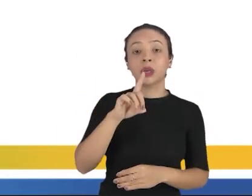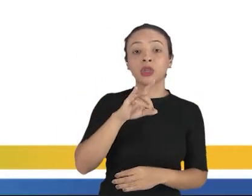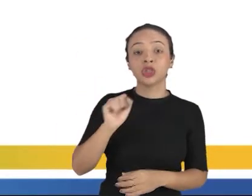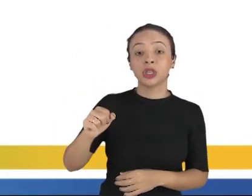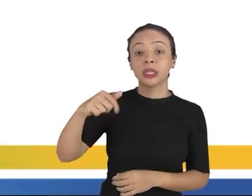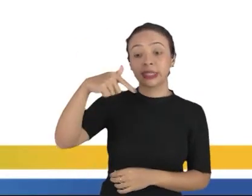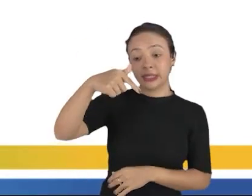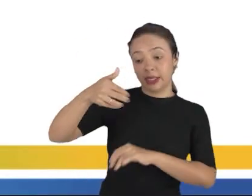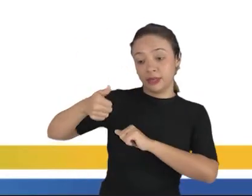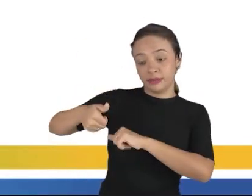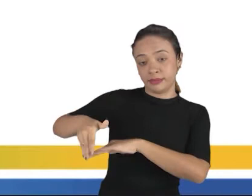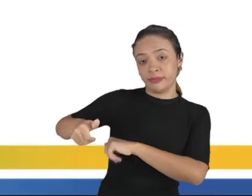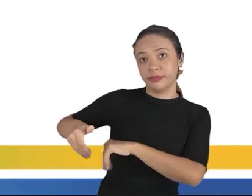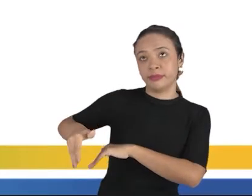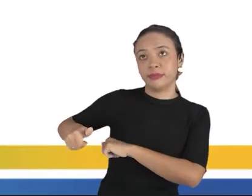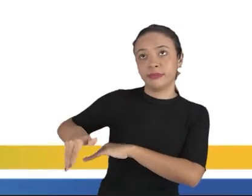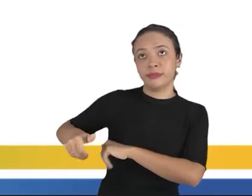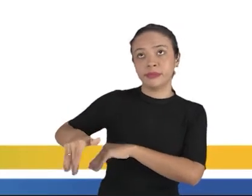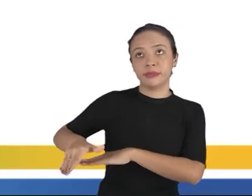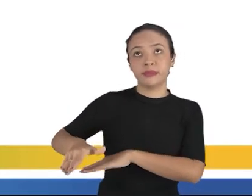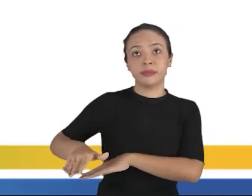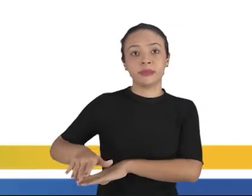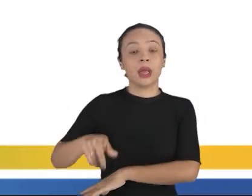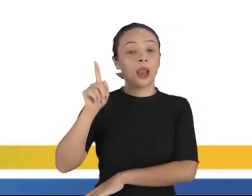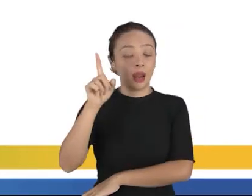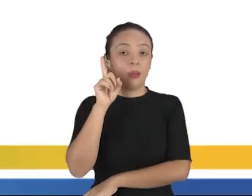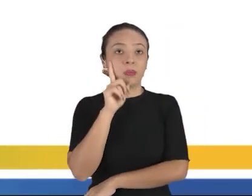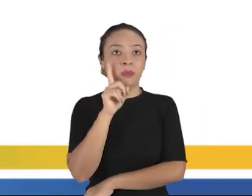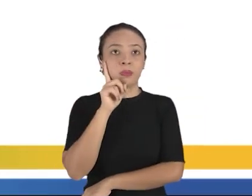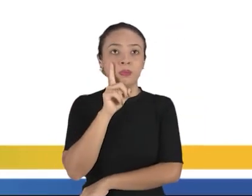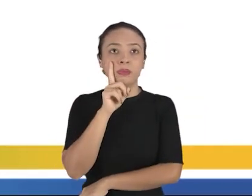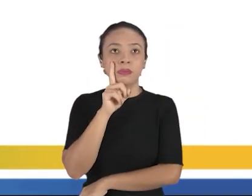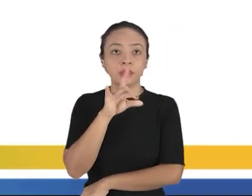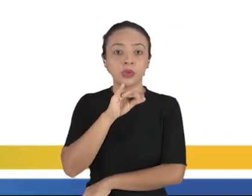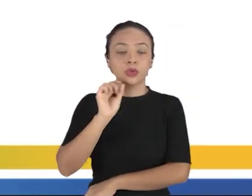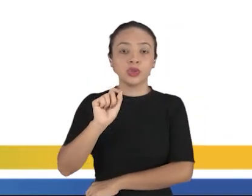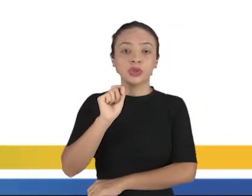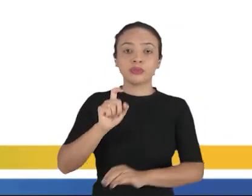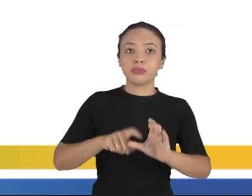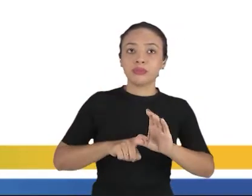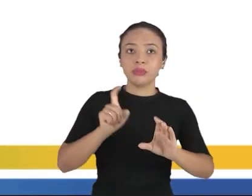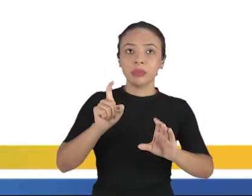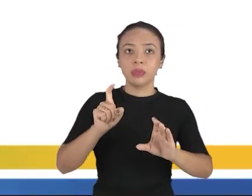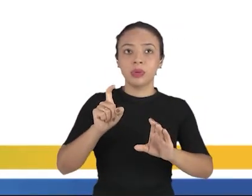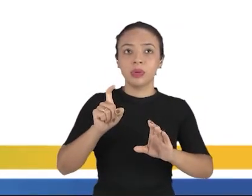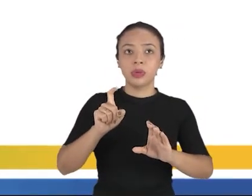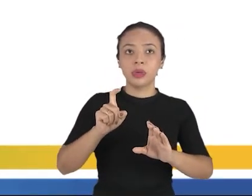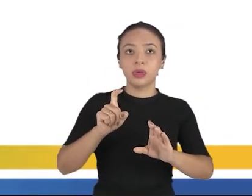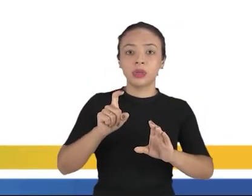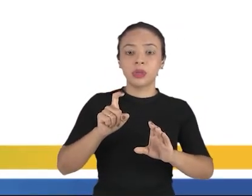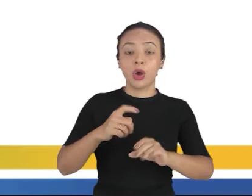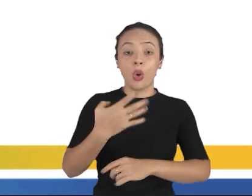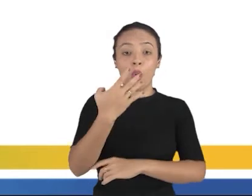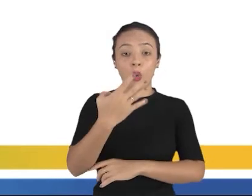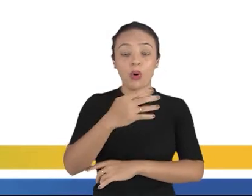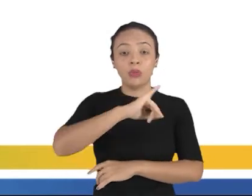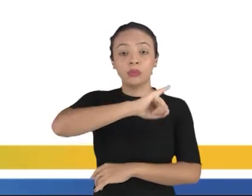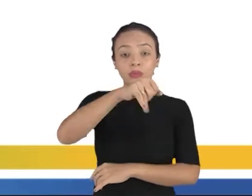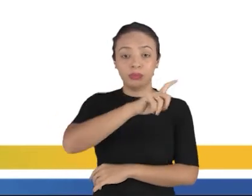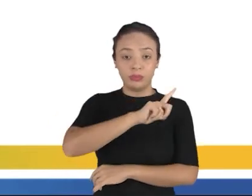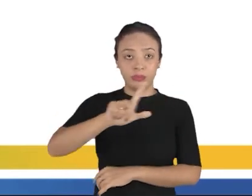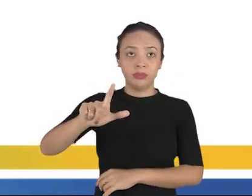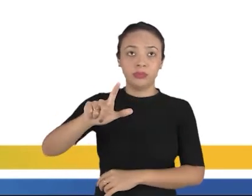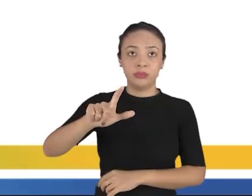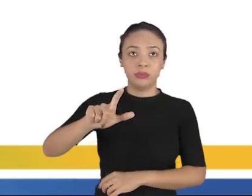de setembro, September 7th. Nos Estados Unidos, o Dia da Independência é July 4th, dia 4 de